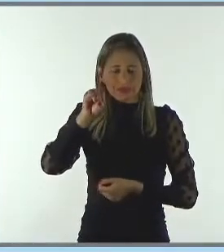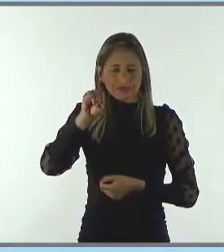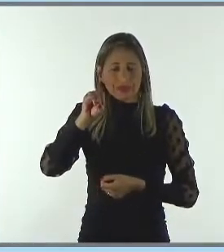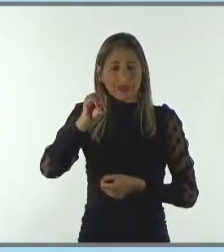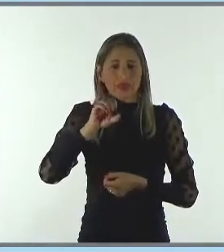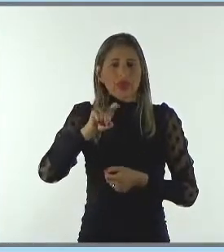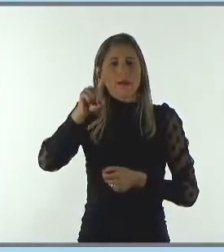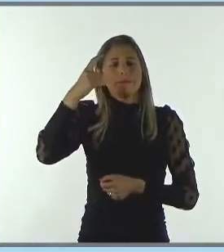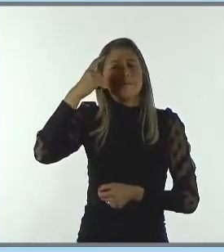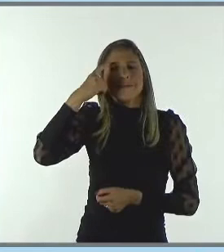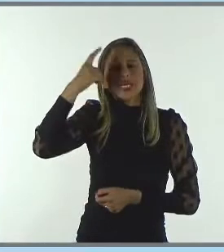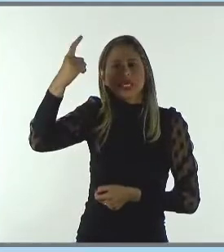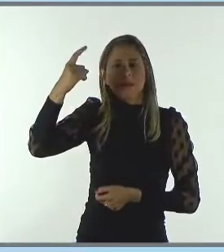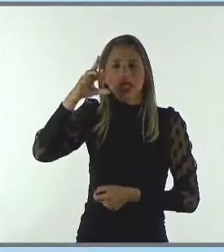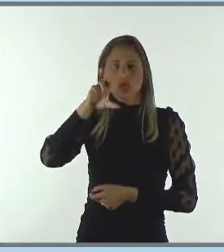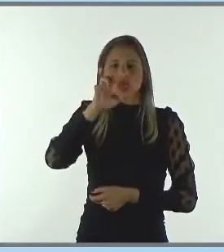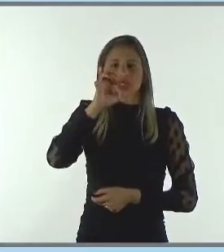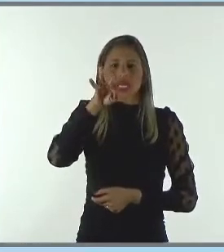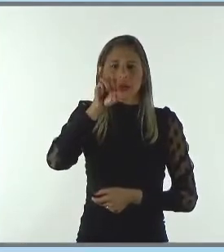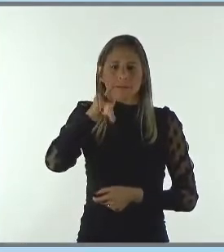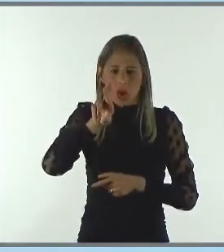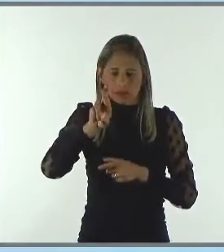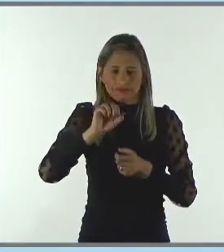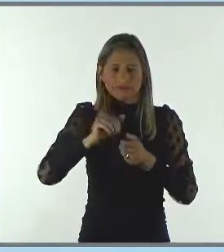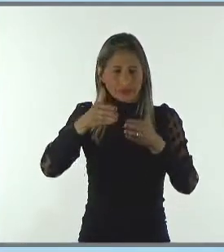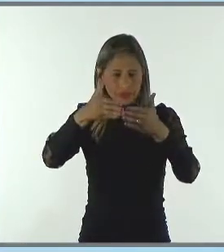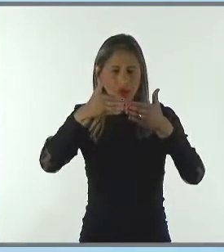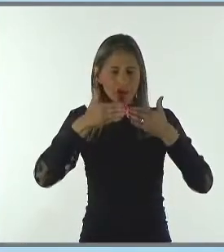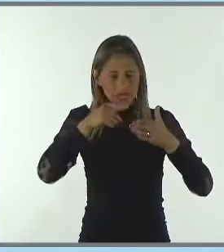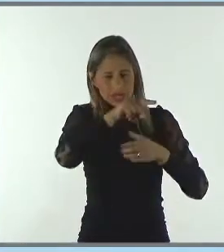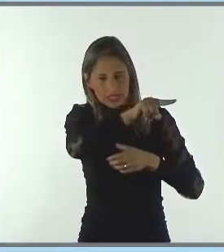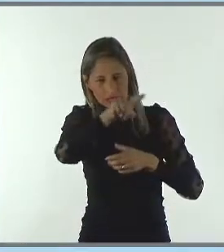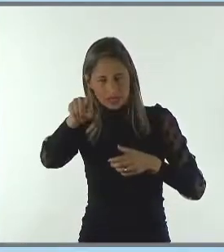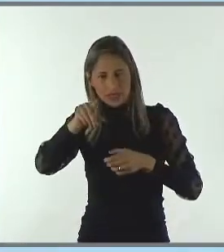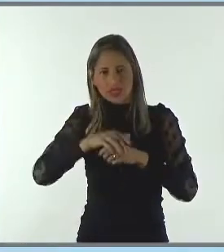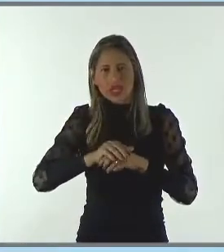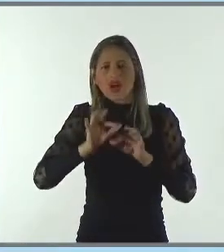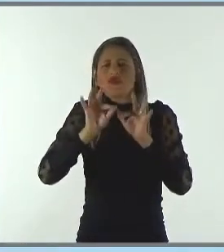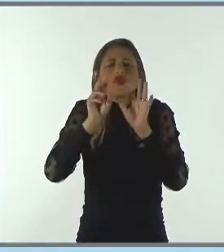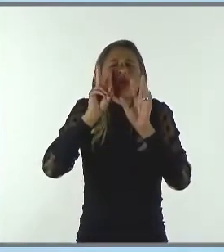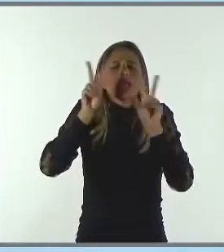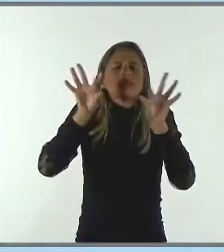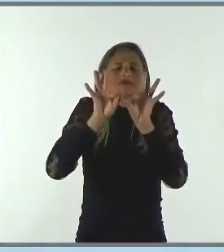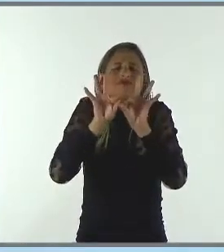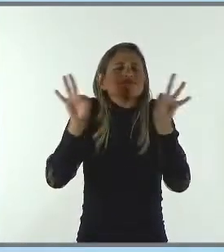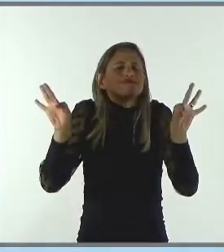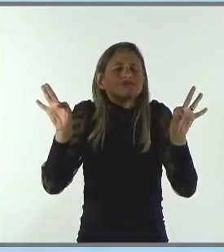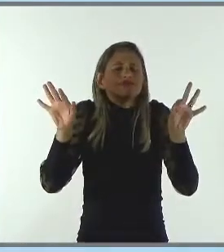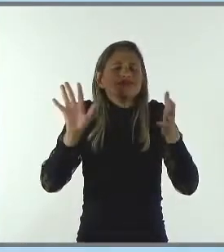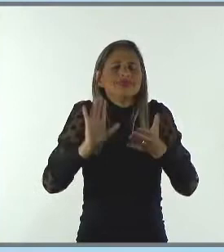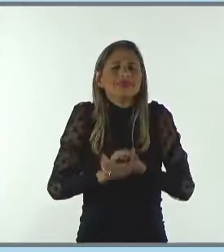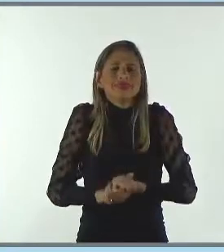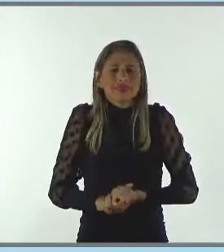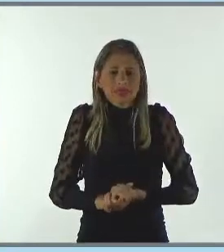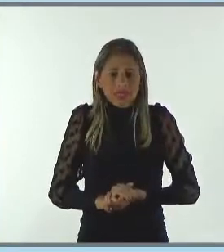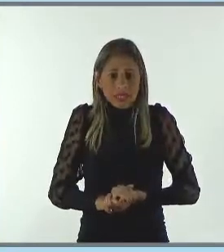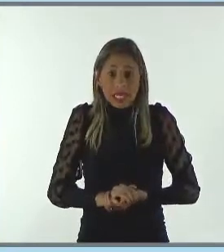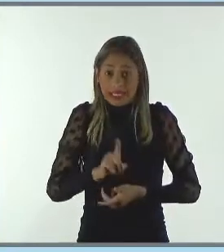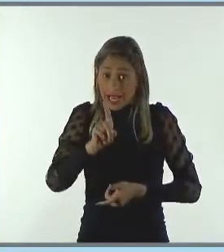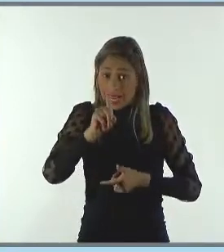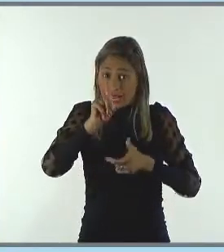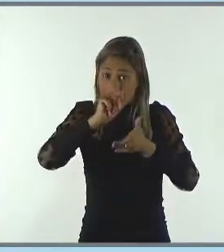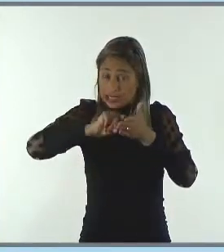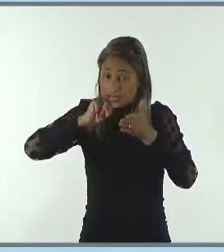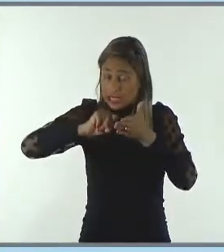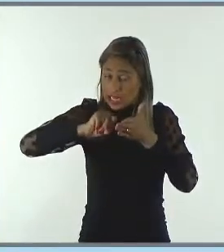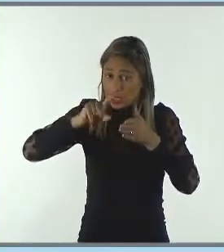O Pensamento do Tremor. E eu peço licença a vocês para ler um fragmento das reflexões dele,